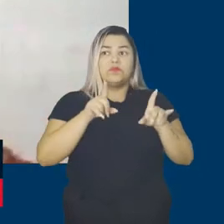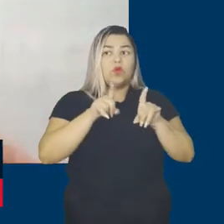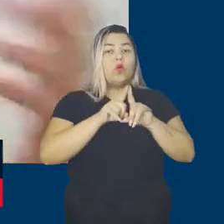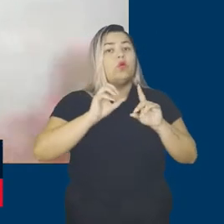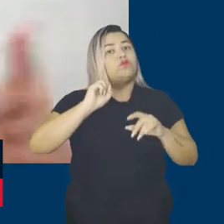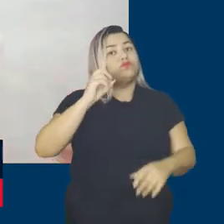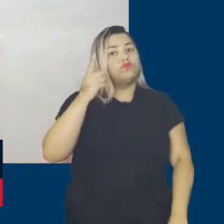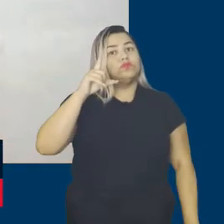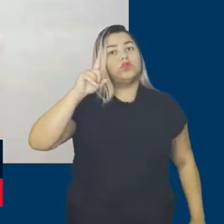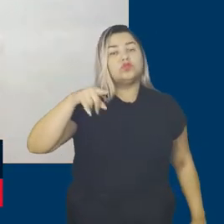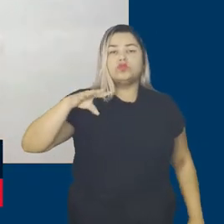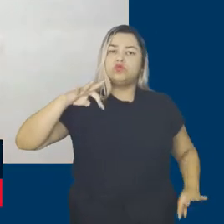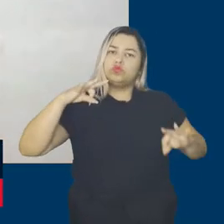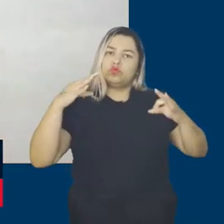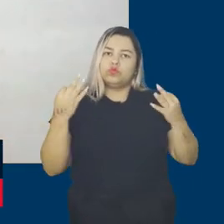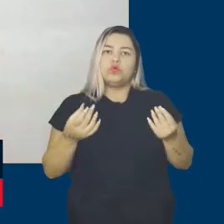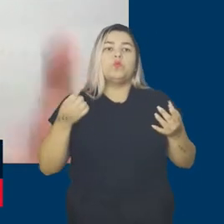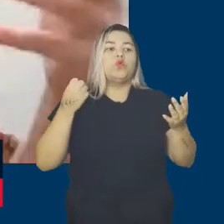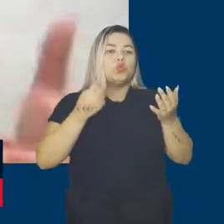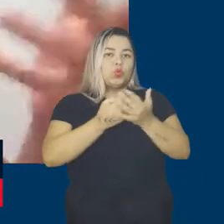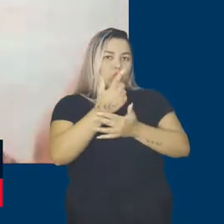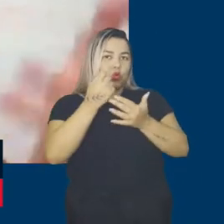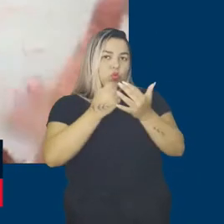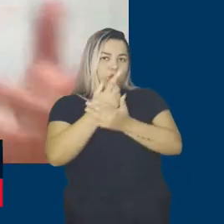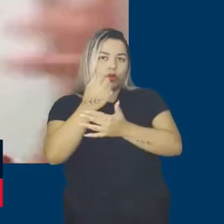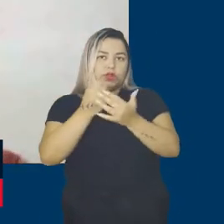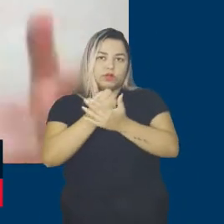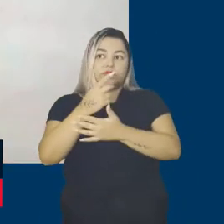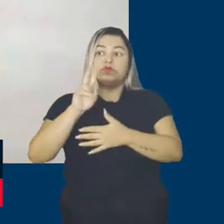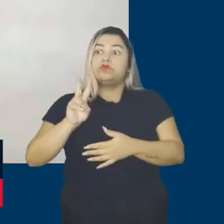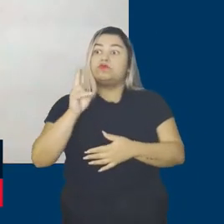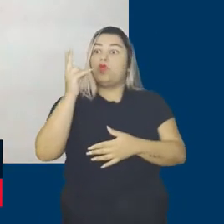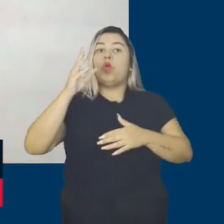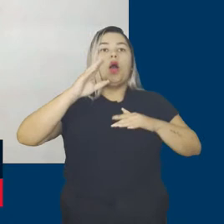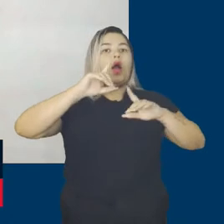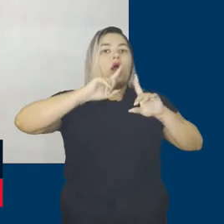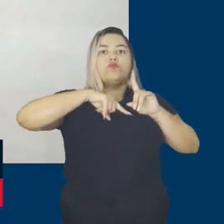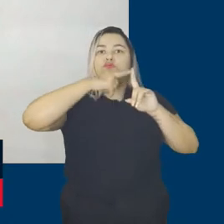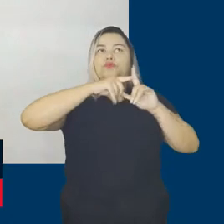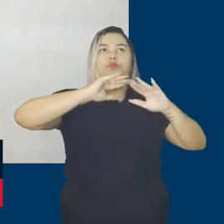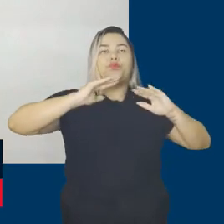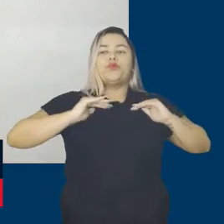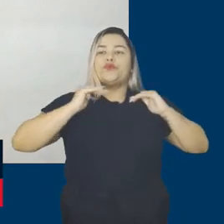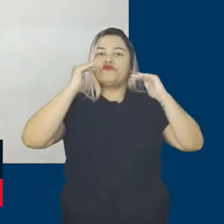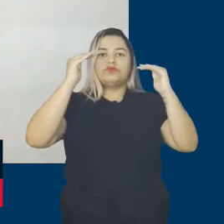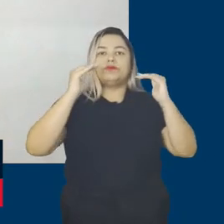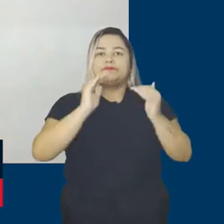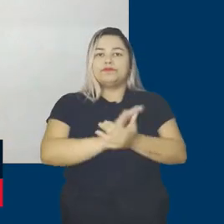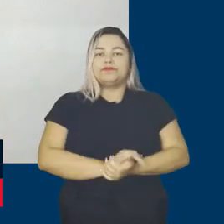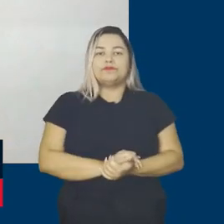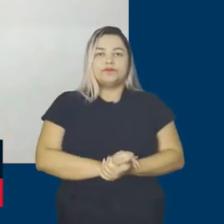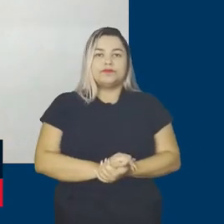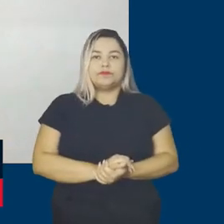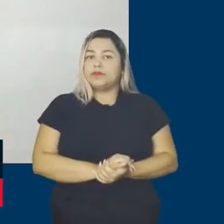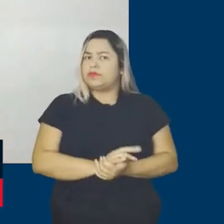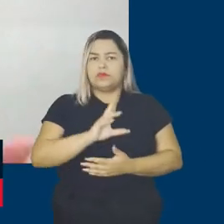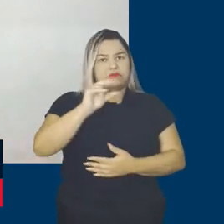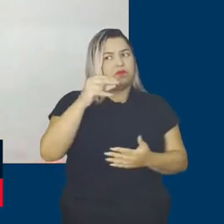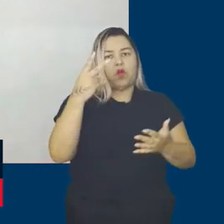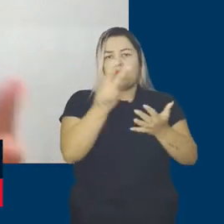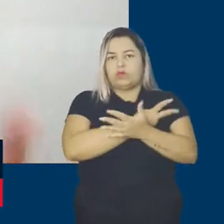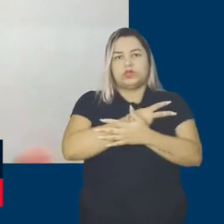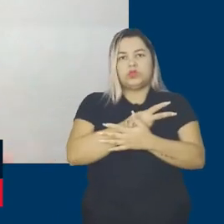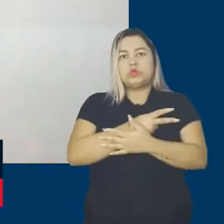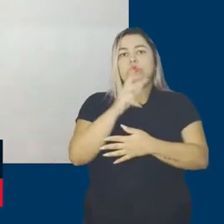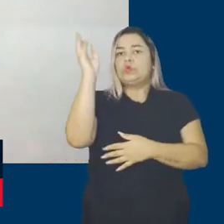seja, todo mundo comprando muito e os preços aumentando porque as pessoas estavam comprando. Né? Não é isso que está acontecendo. No